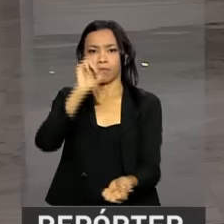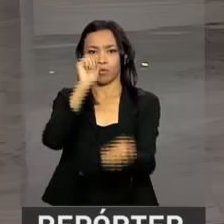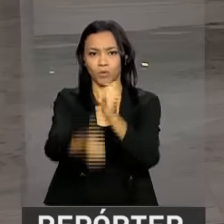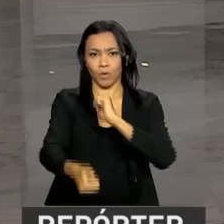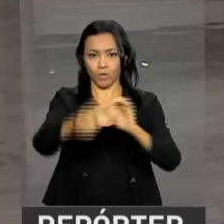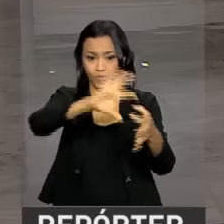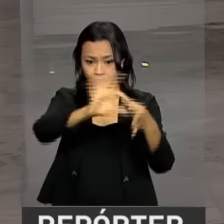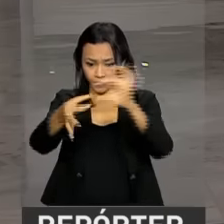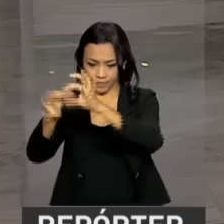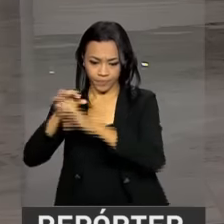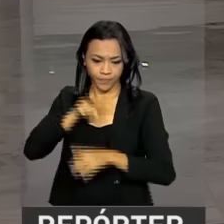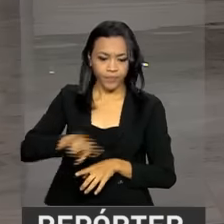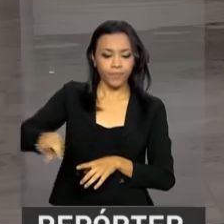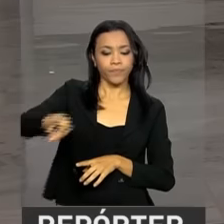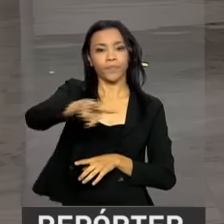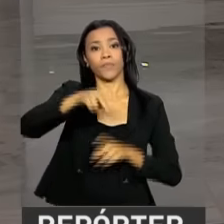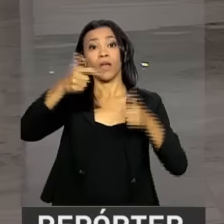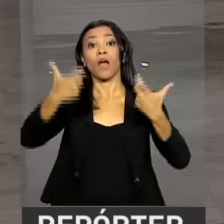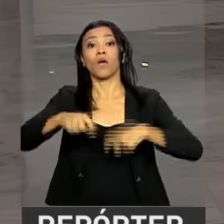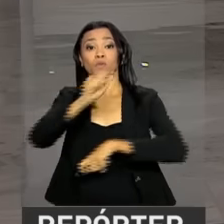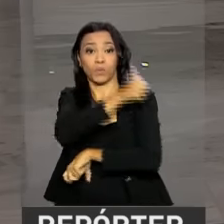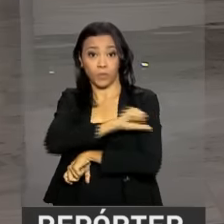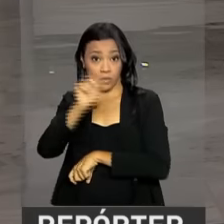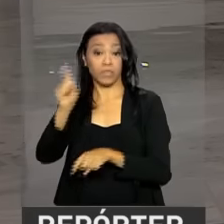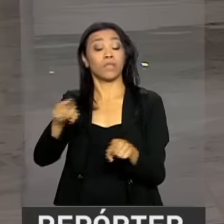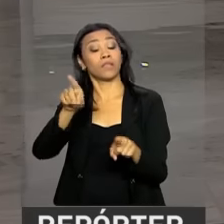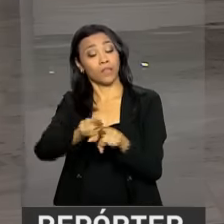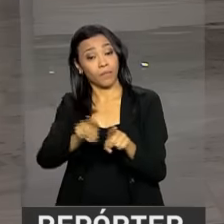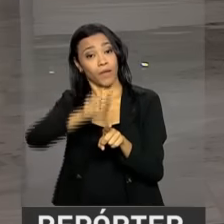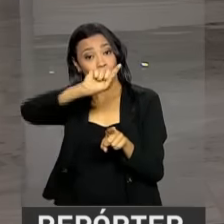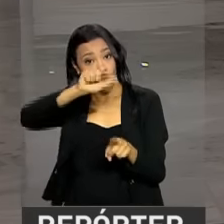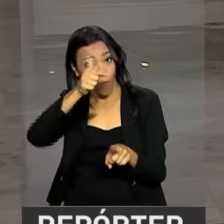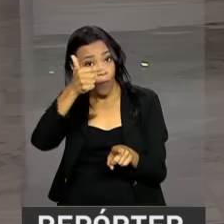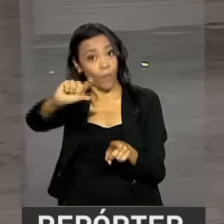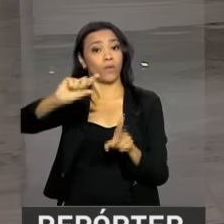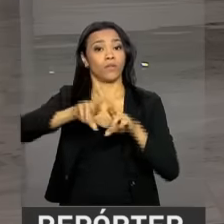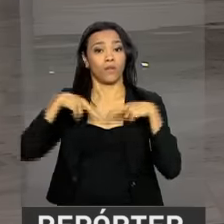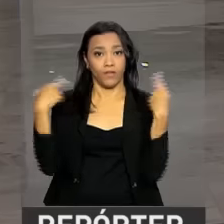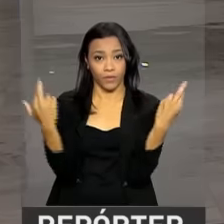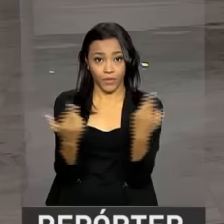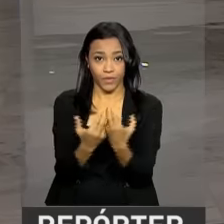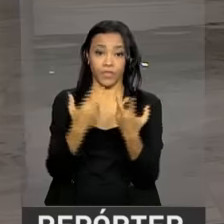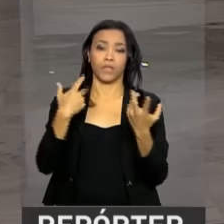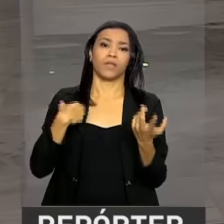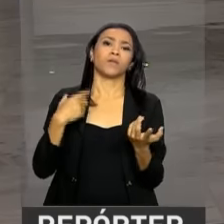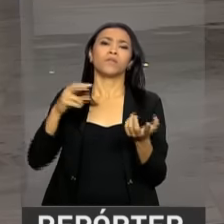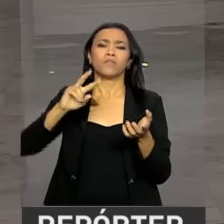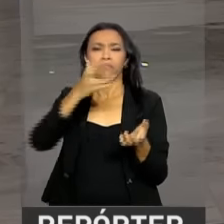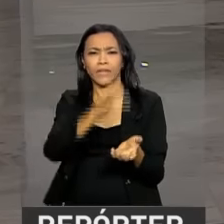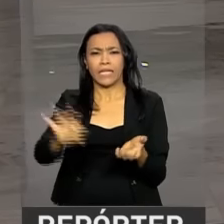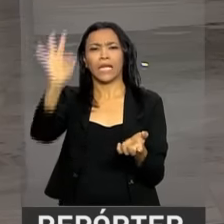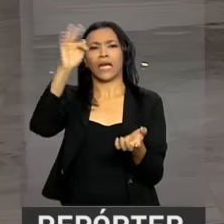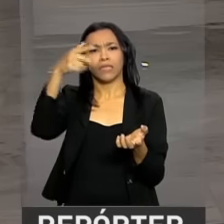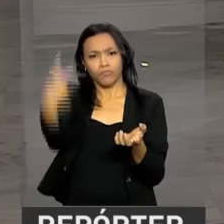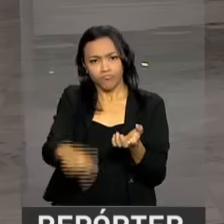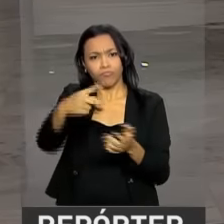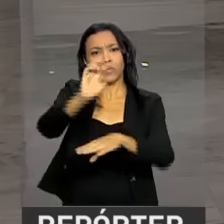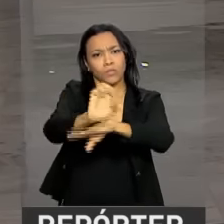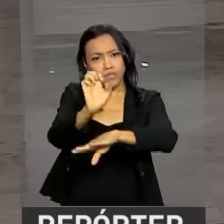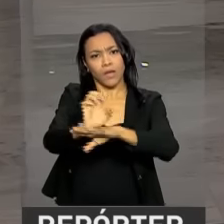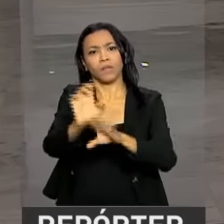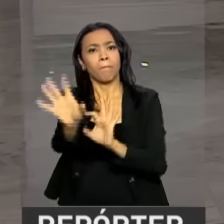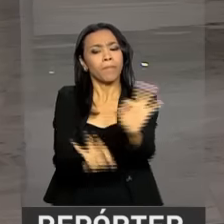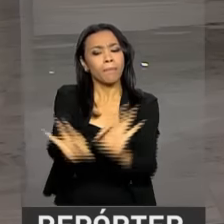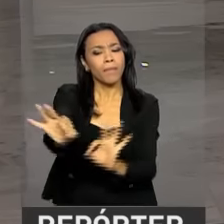lá no Rio de Janeiro também tem uma outra reunião prevista essa com outras autoridades locais federais também envolvidos aí na